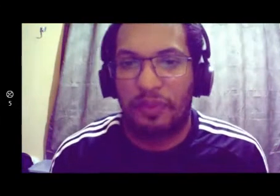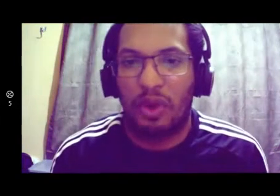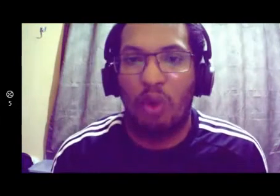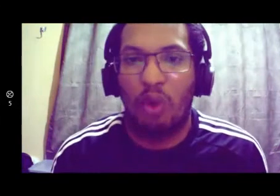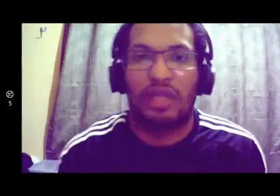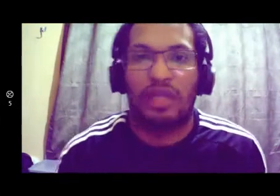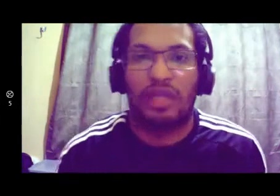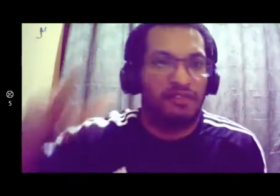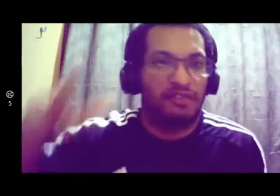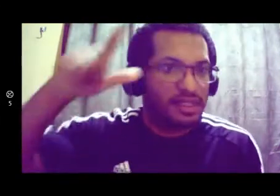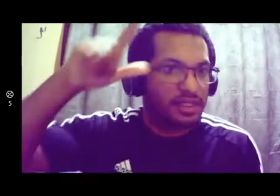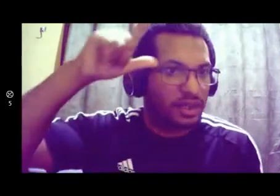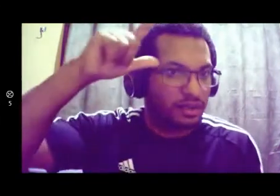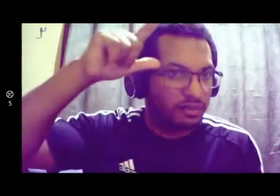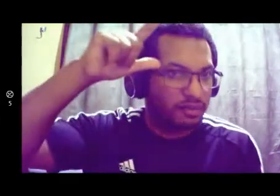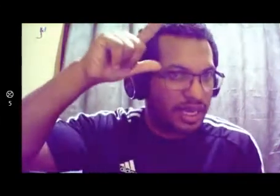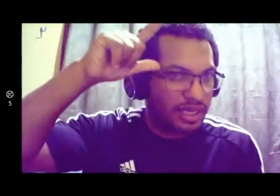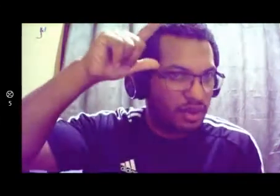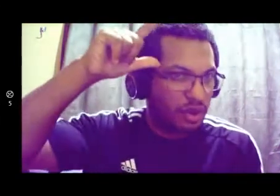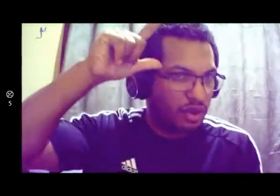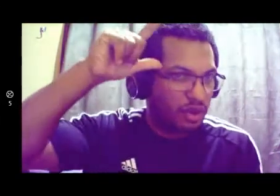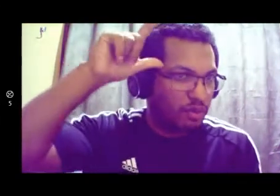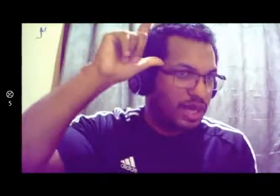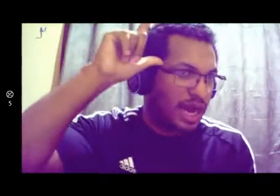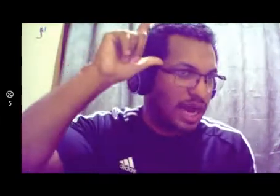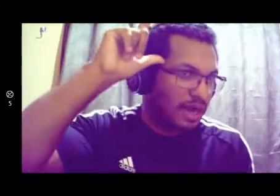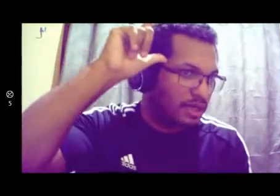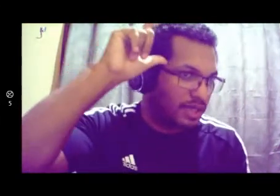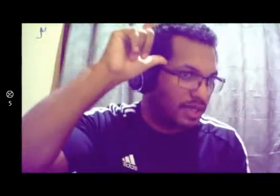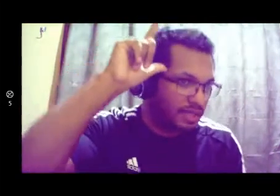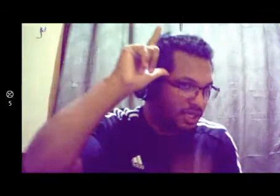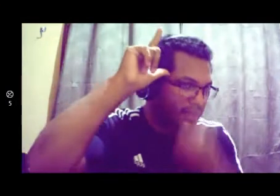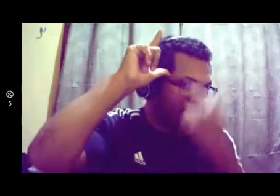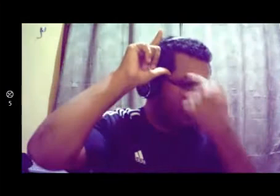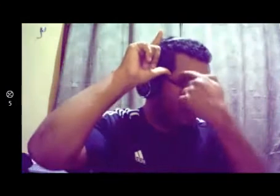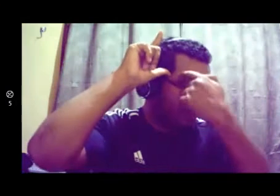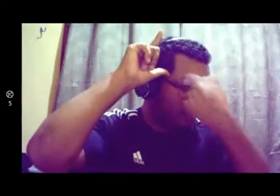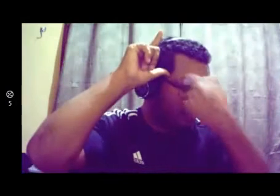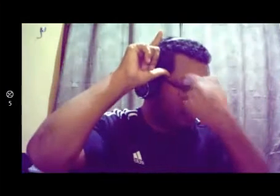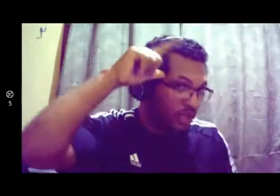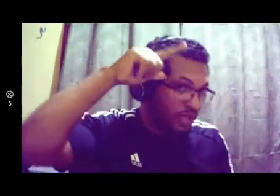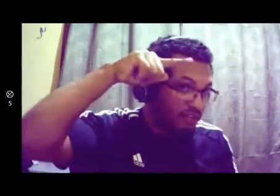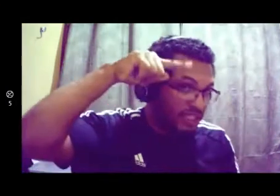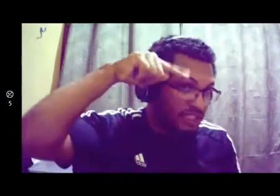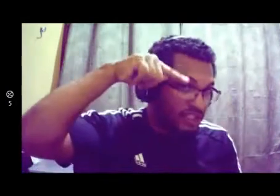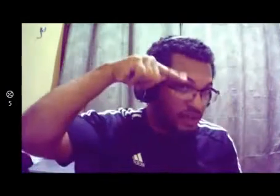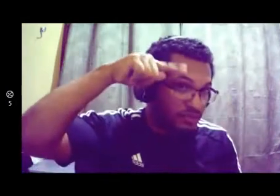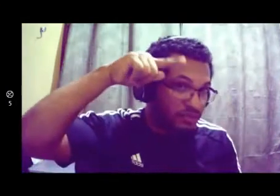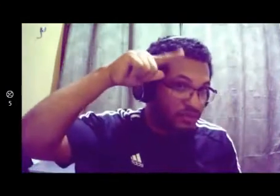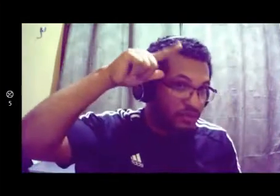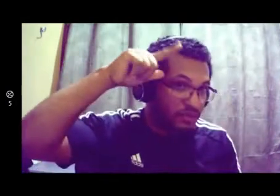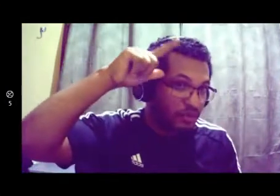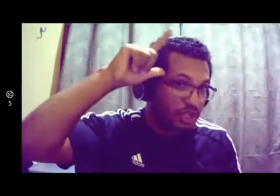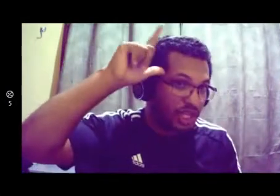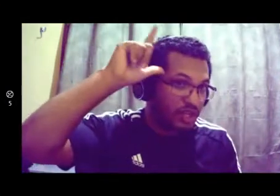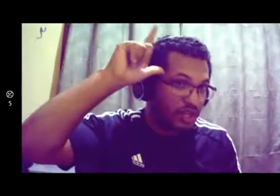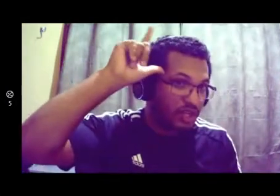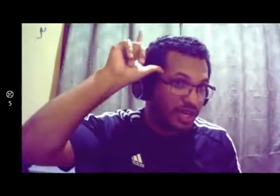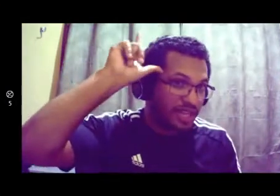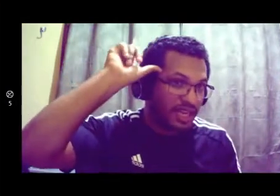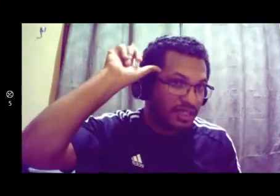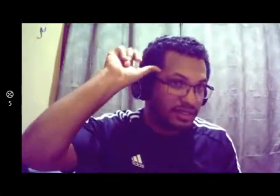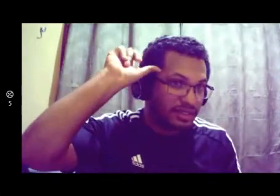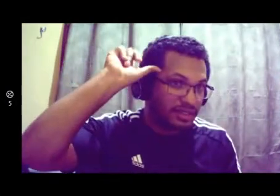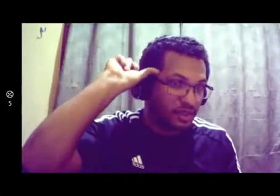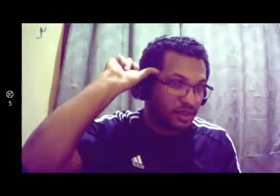ó, ontem, você faz assim, ó, pega aqui, coloca o polegar nessa direção e faz assim, ó, o indicador indo